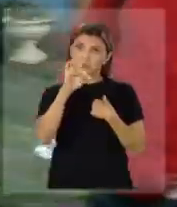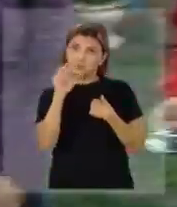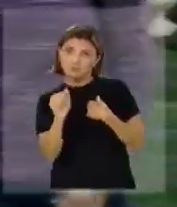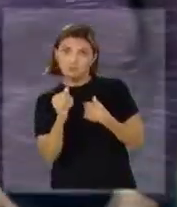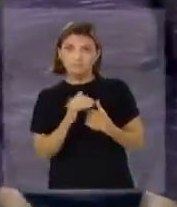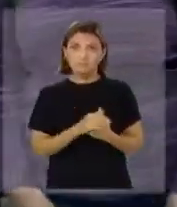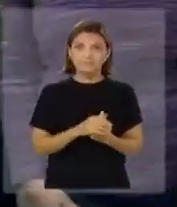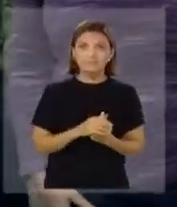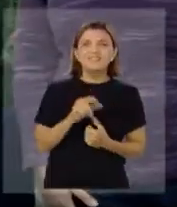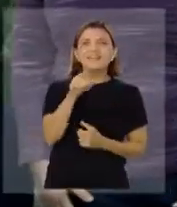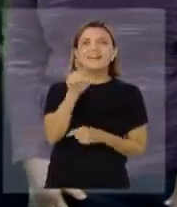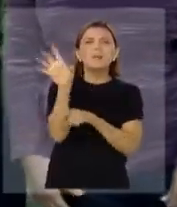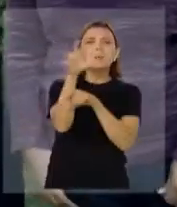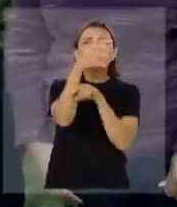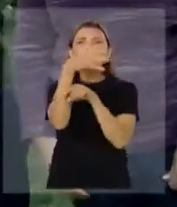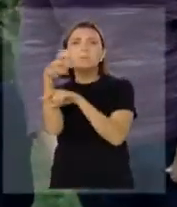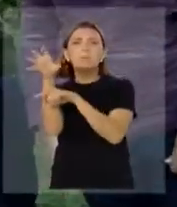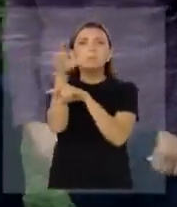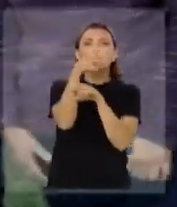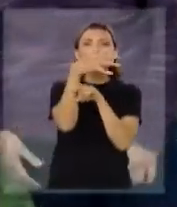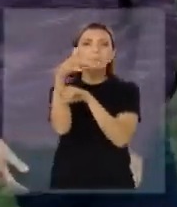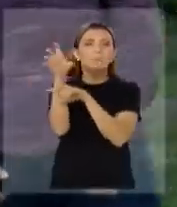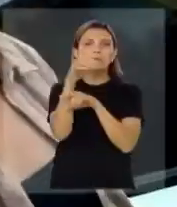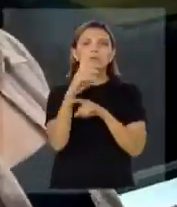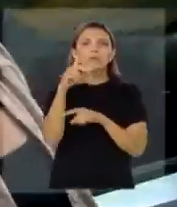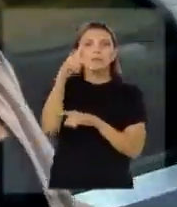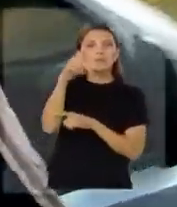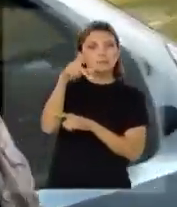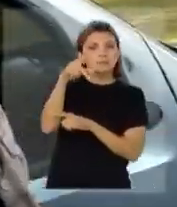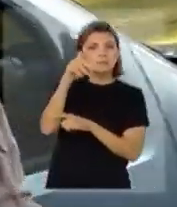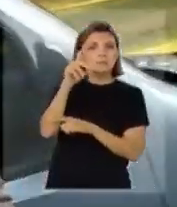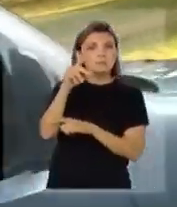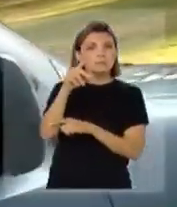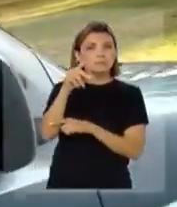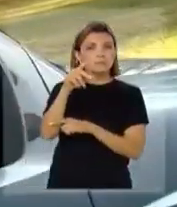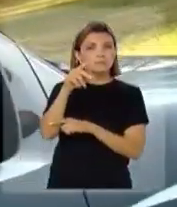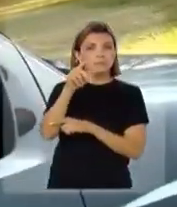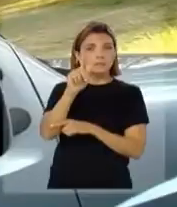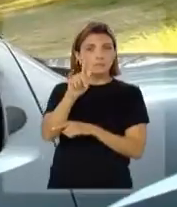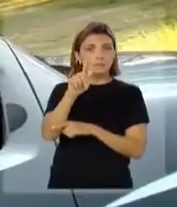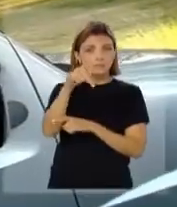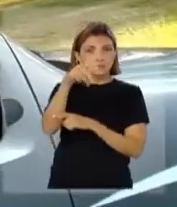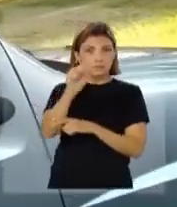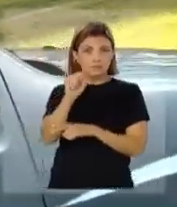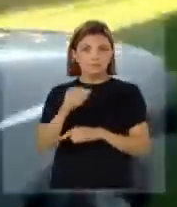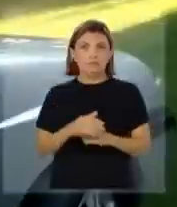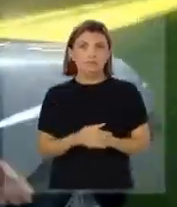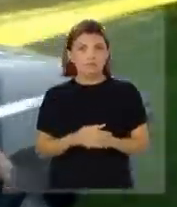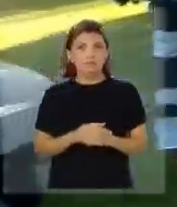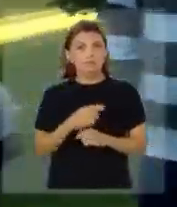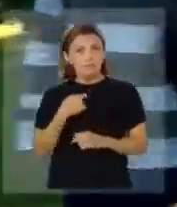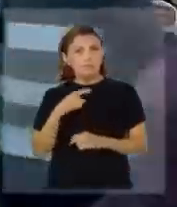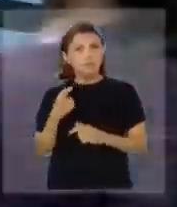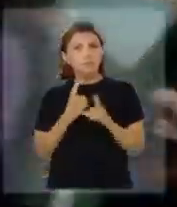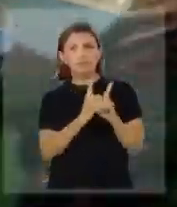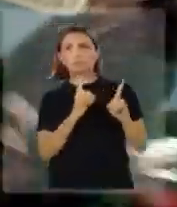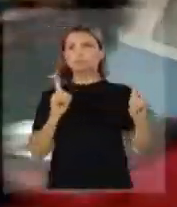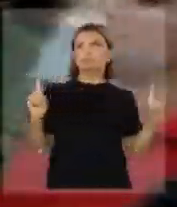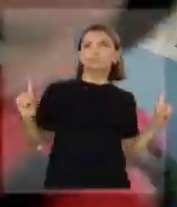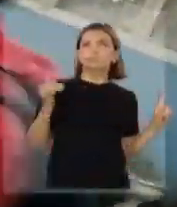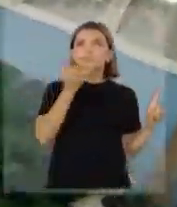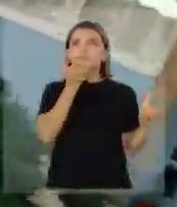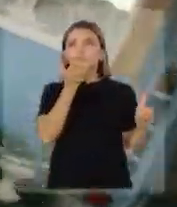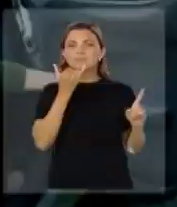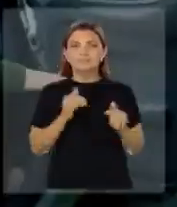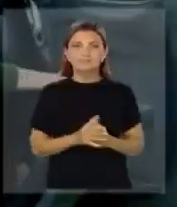apelido. Ah, como sem apelido? É o GPS ambulante. A gente se conhece no caminho. Vamos indo pra não perder tempo? Ah, eu vou indo bem longe do João